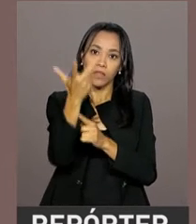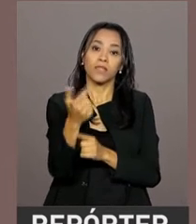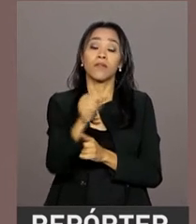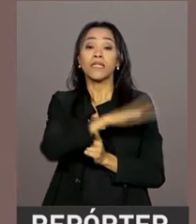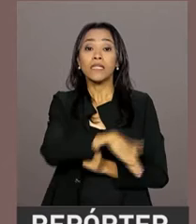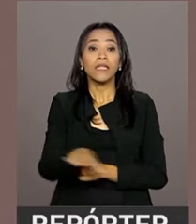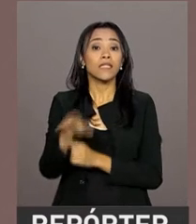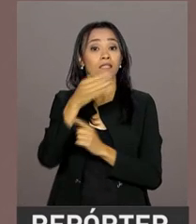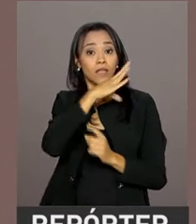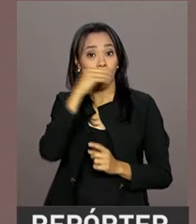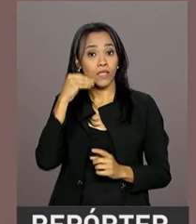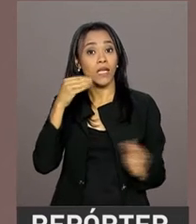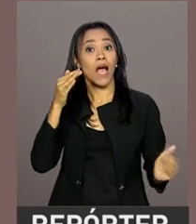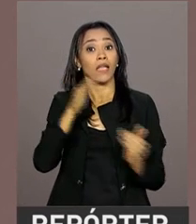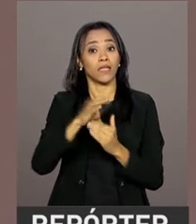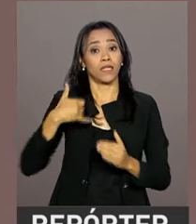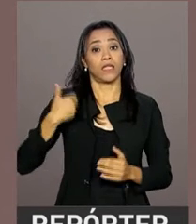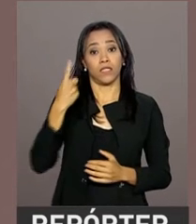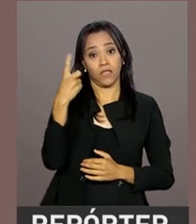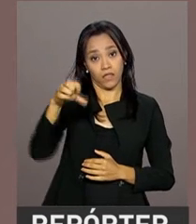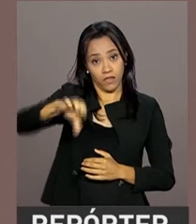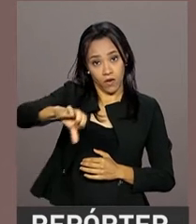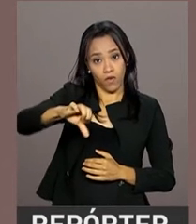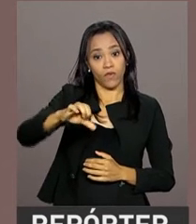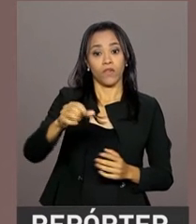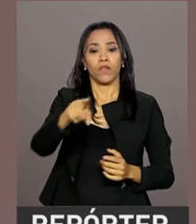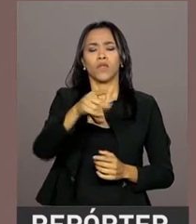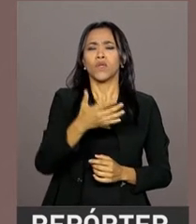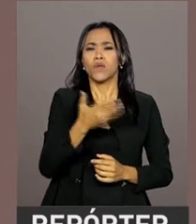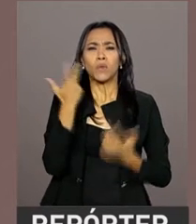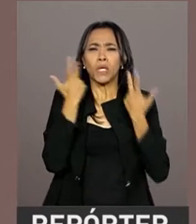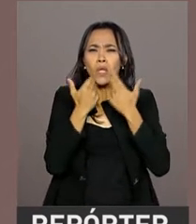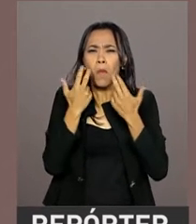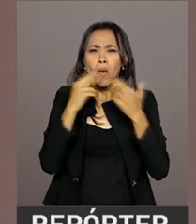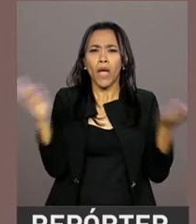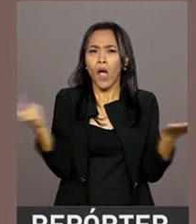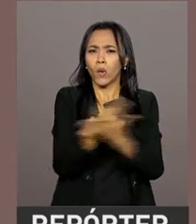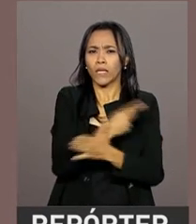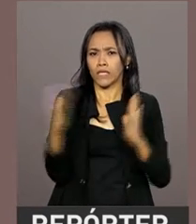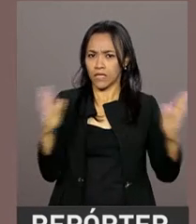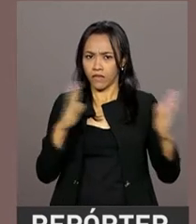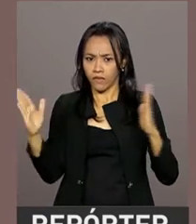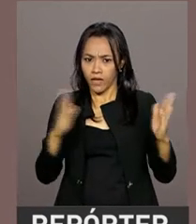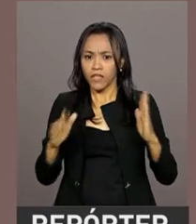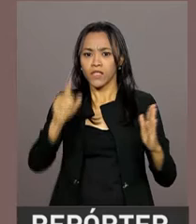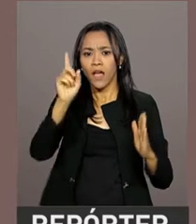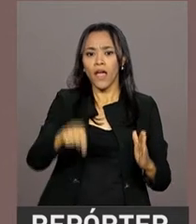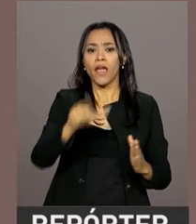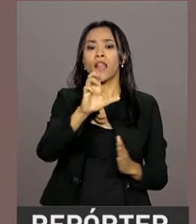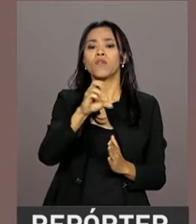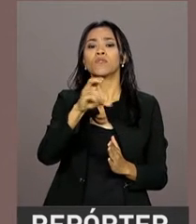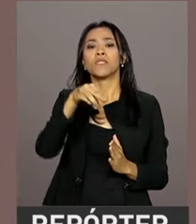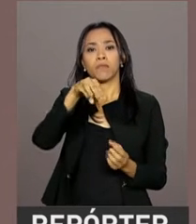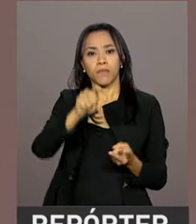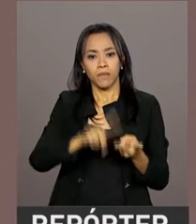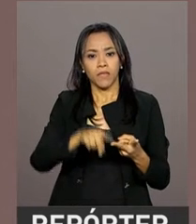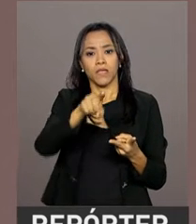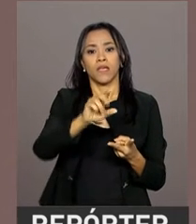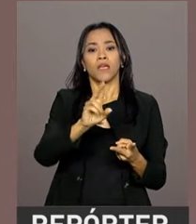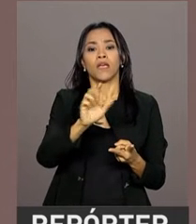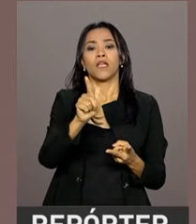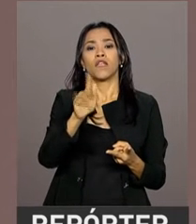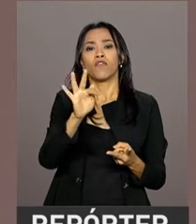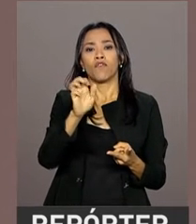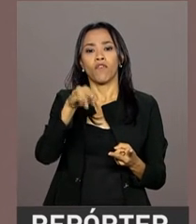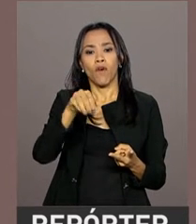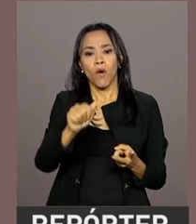crianças e adolescentes até os 19 anos. Entre os tipos mais comuns da doença nessa faixa etária estão as leucemias, os linfomas